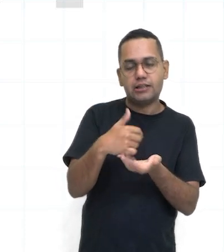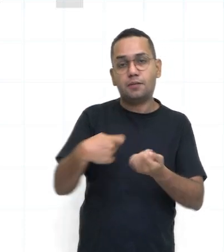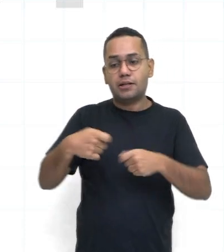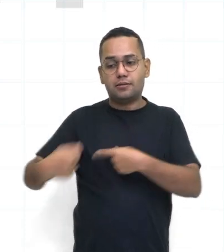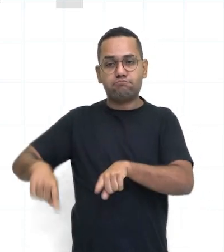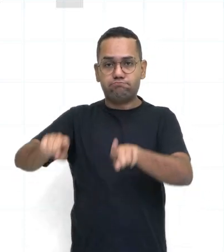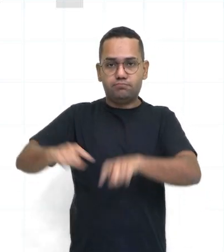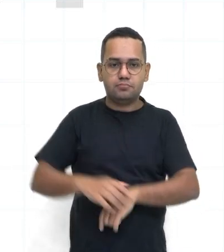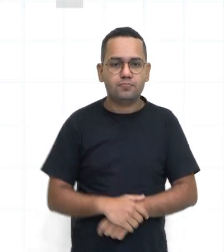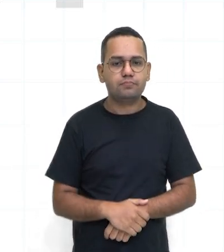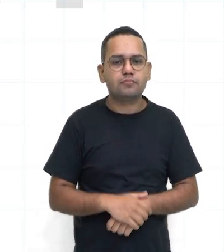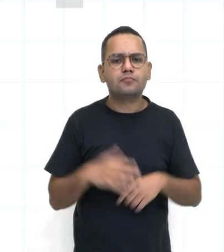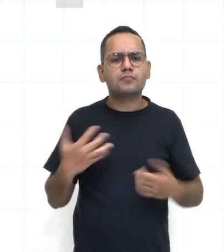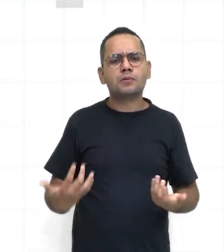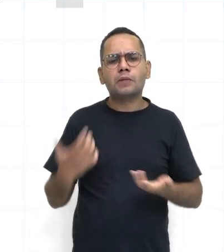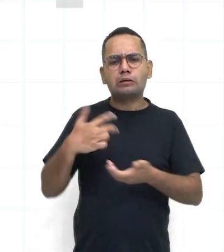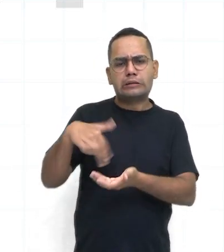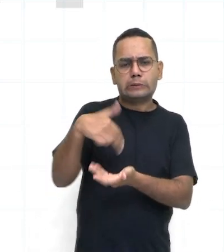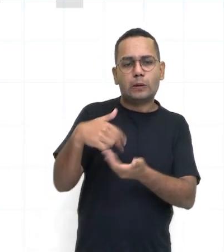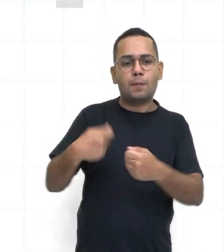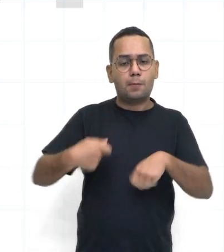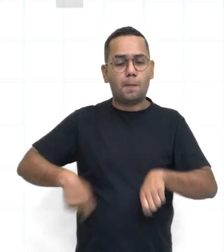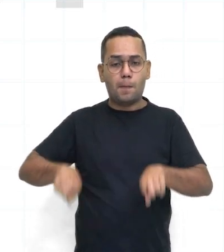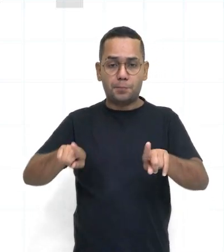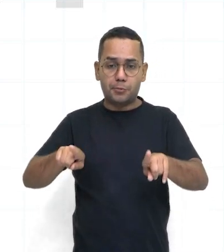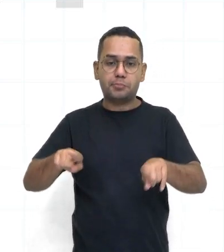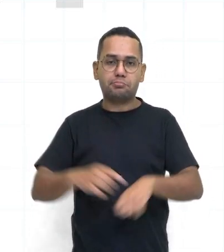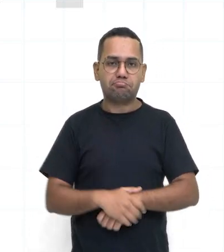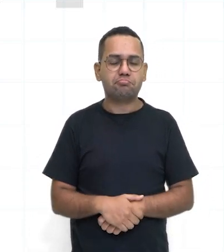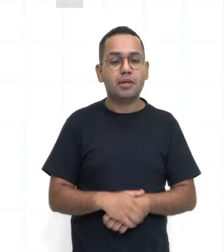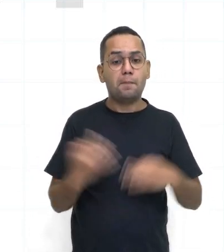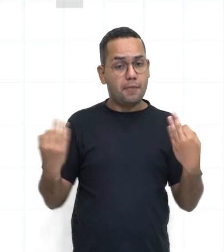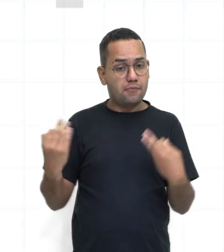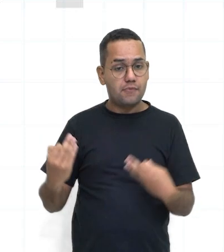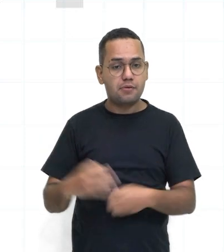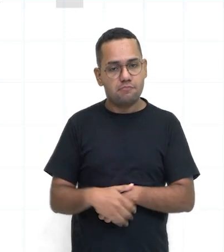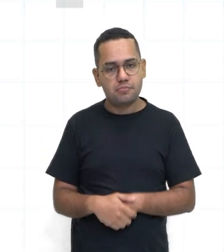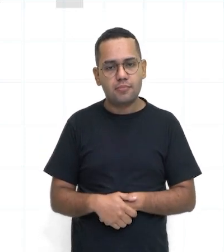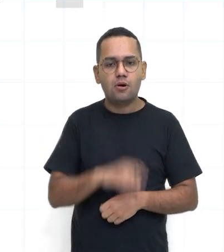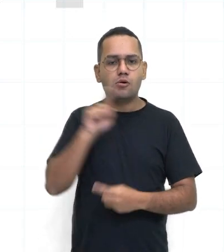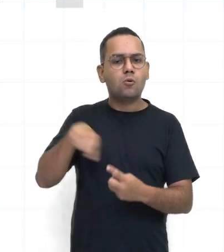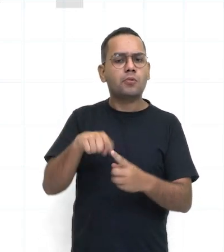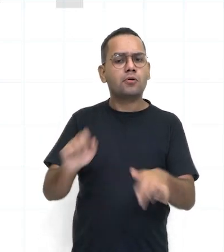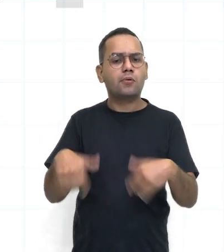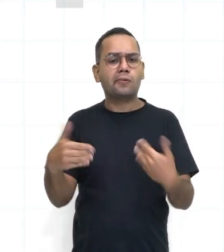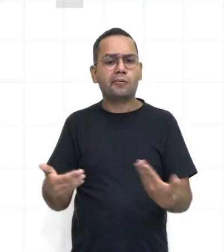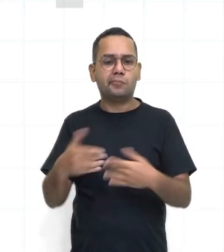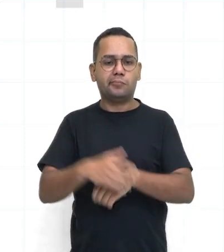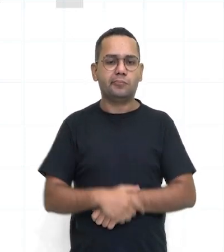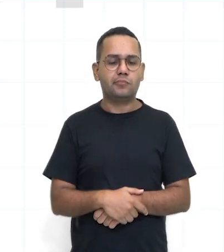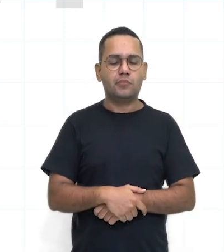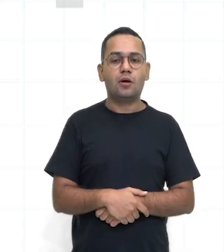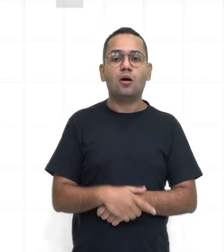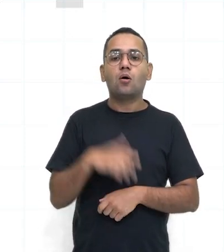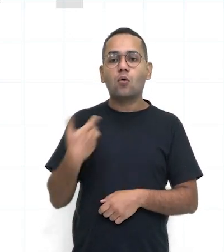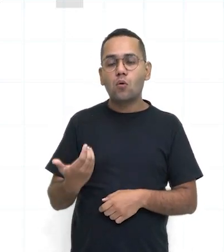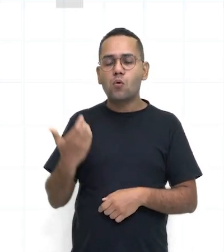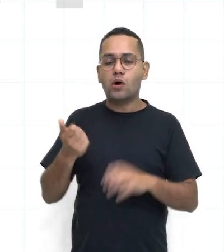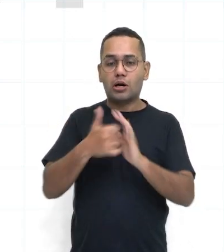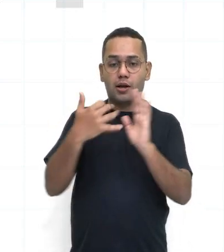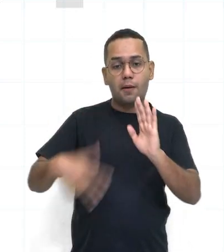tendem a ser simétricas e esteticamente harmoniosas, com foco em formas precisas